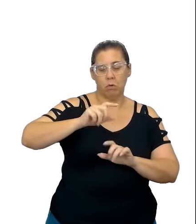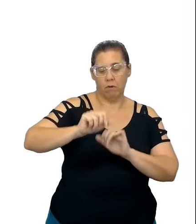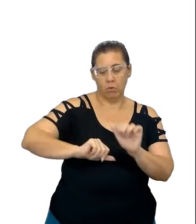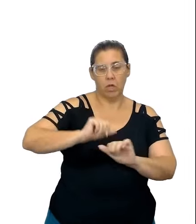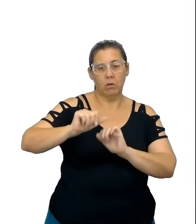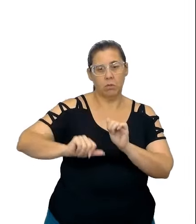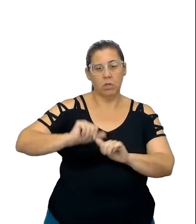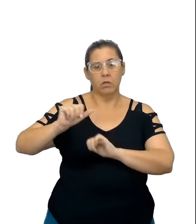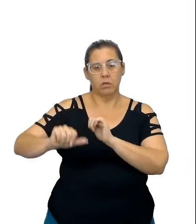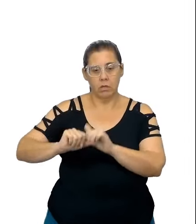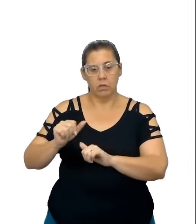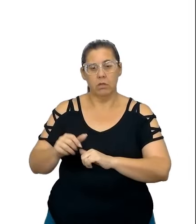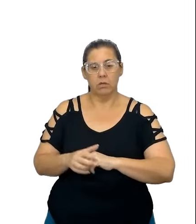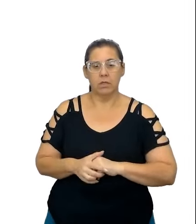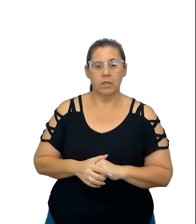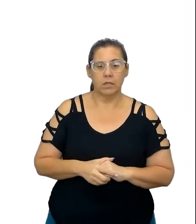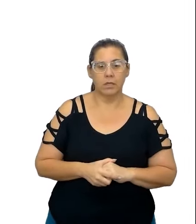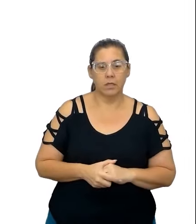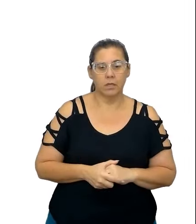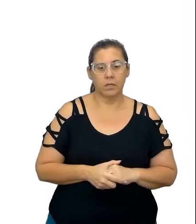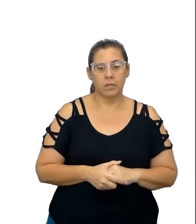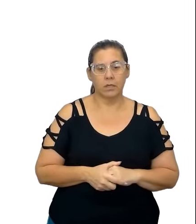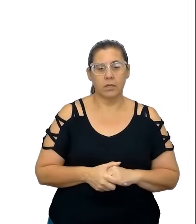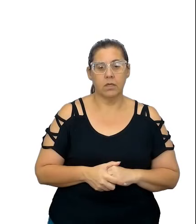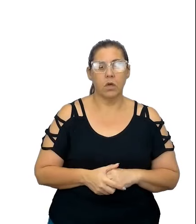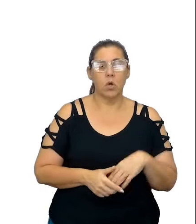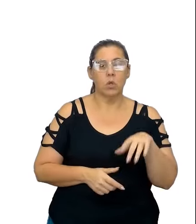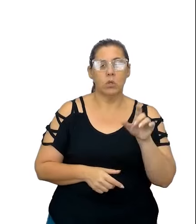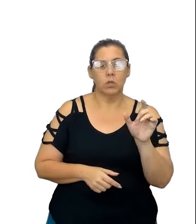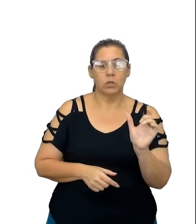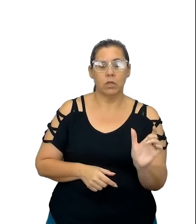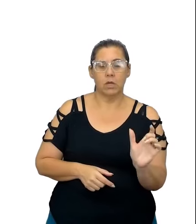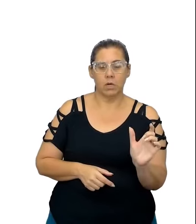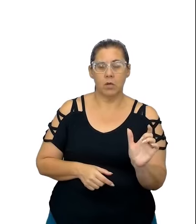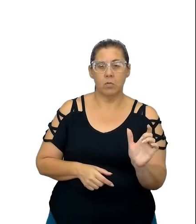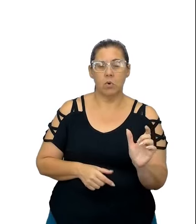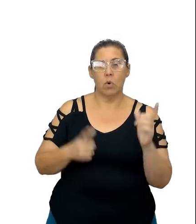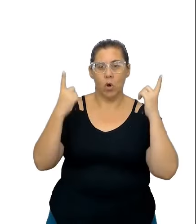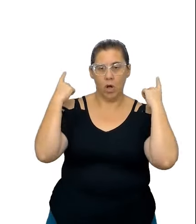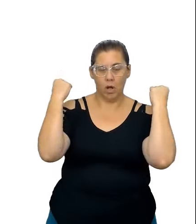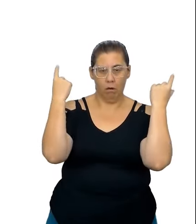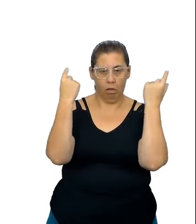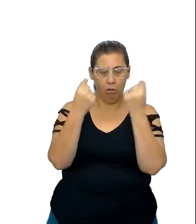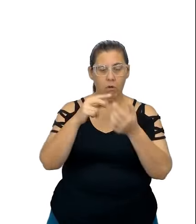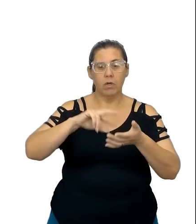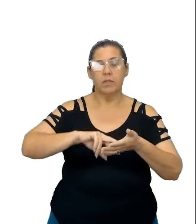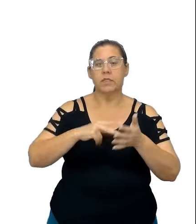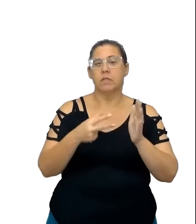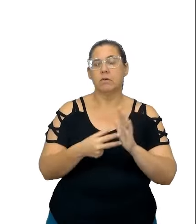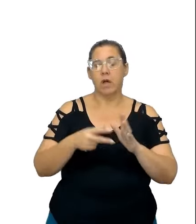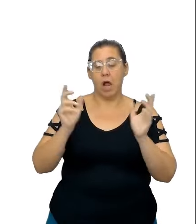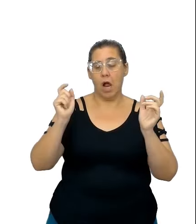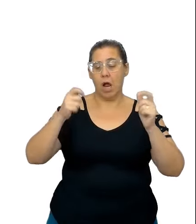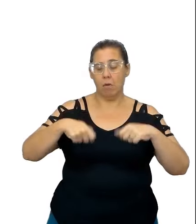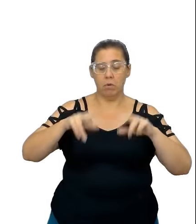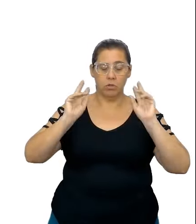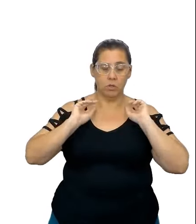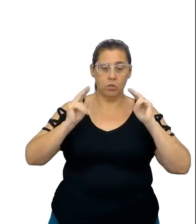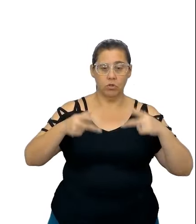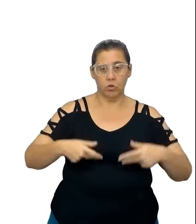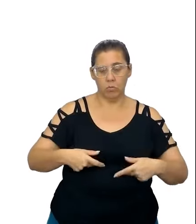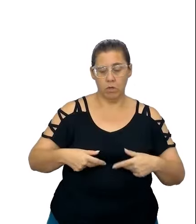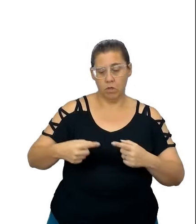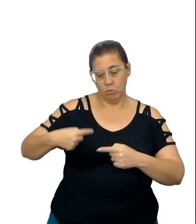evolutivos por meio de mímeses. Termo grego que significa a capacidade humana de reproduzir ou